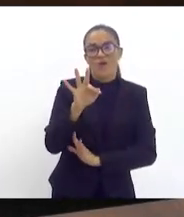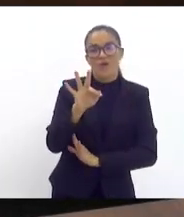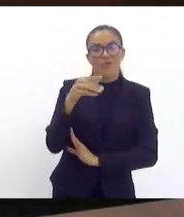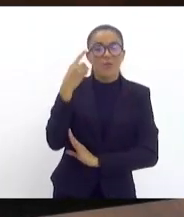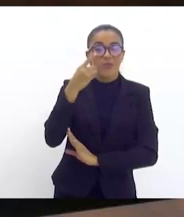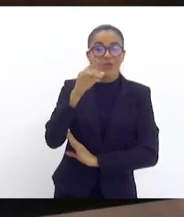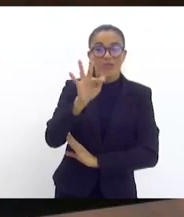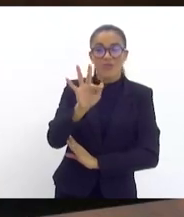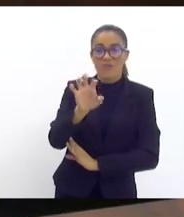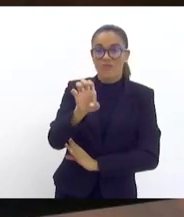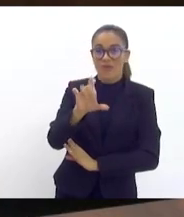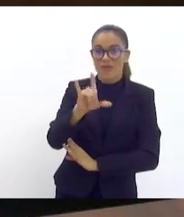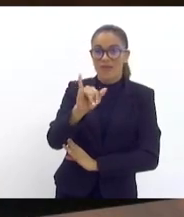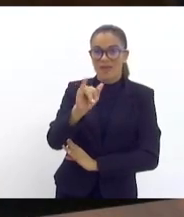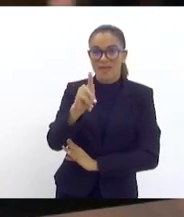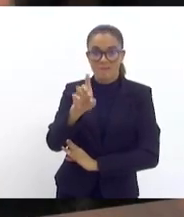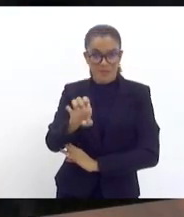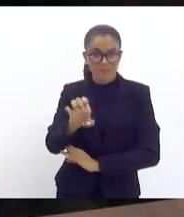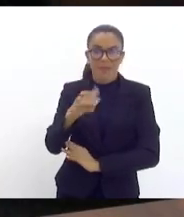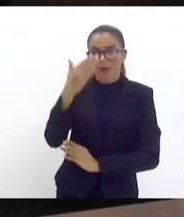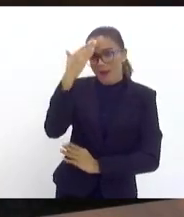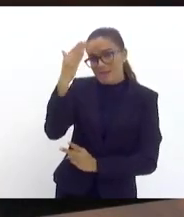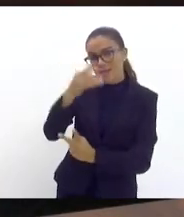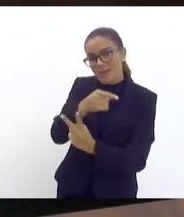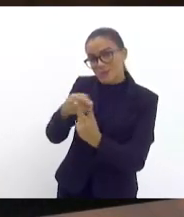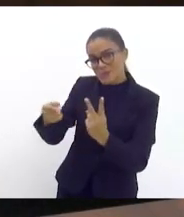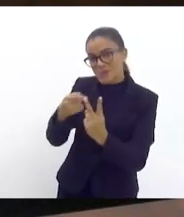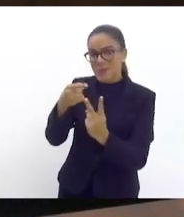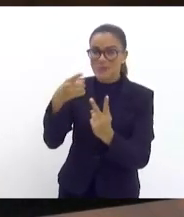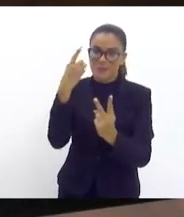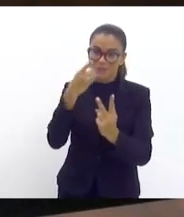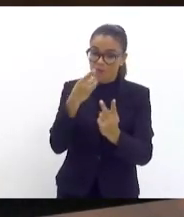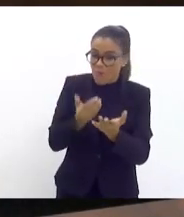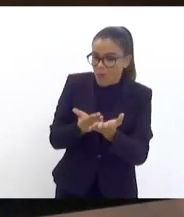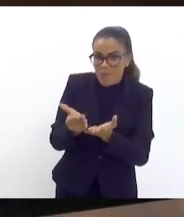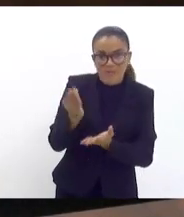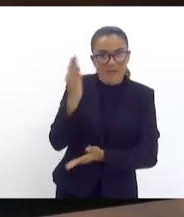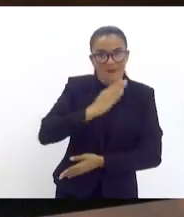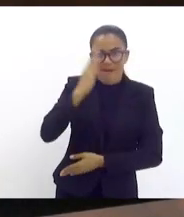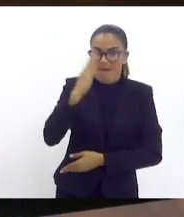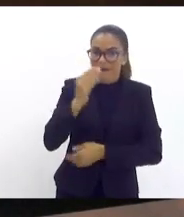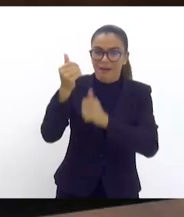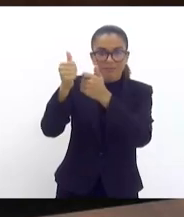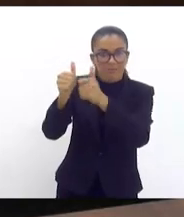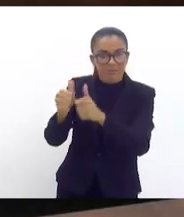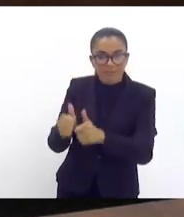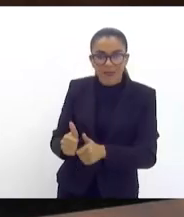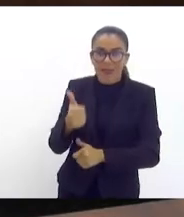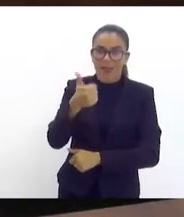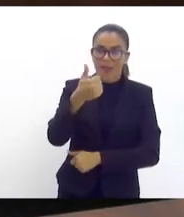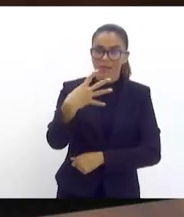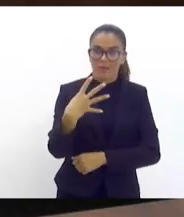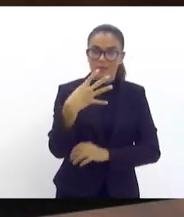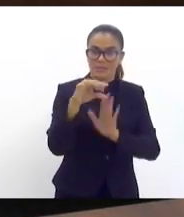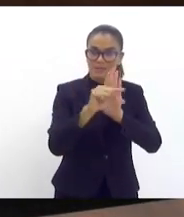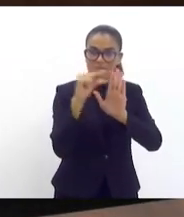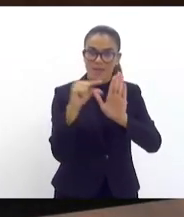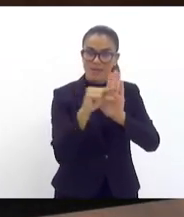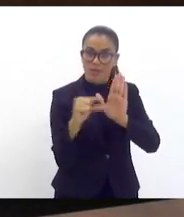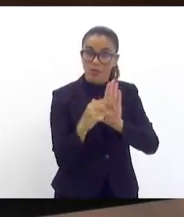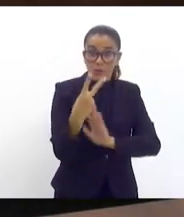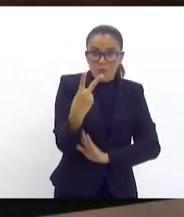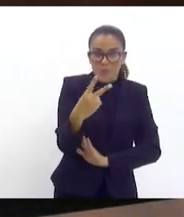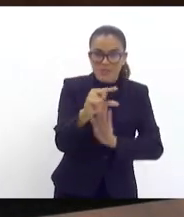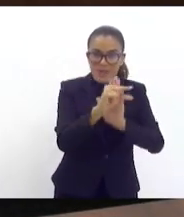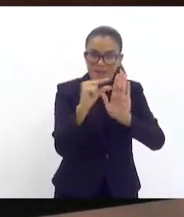Quero aqui agradecer aos dois deputados. Já vamos começar imediatamente a analisar as 14 emendas. 2 emendas eu acabei de